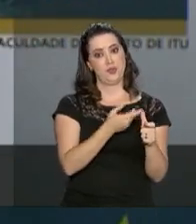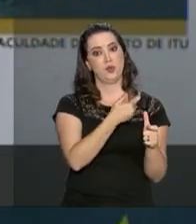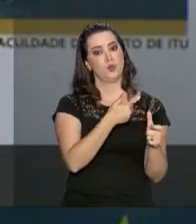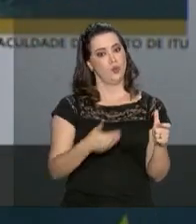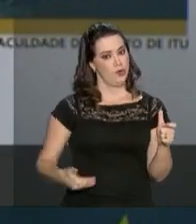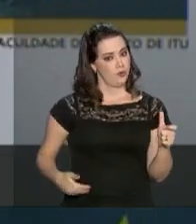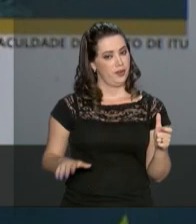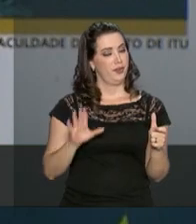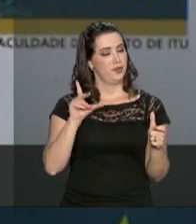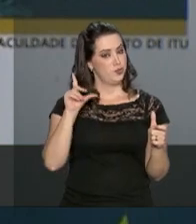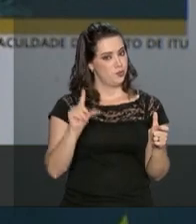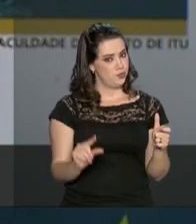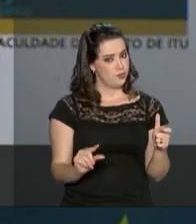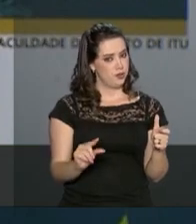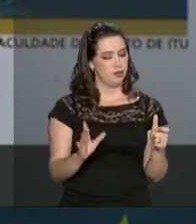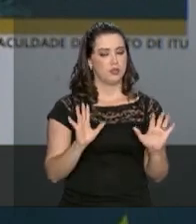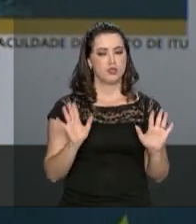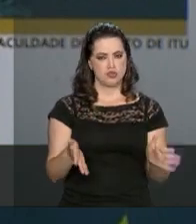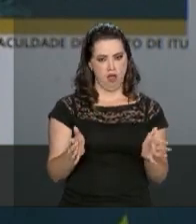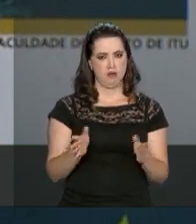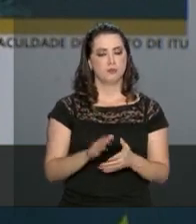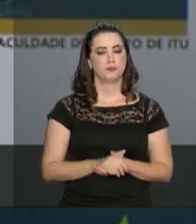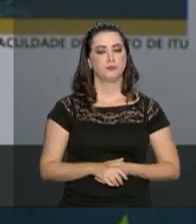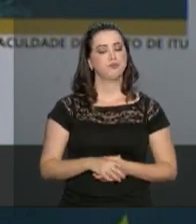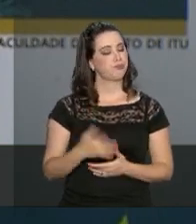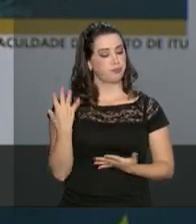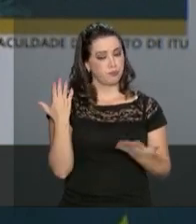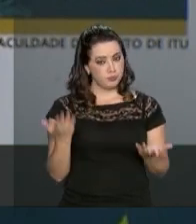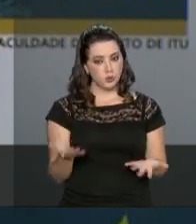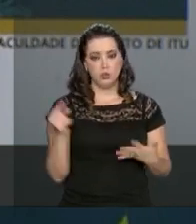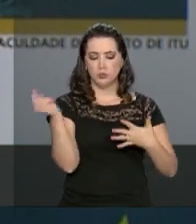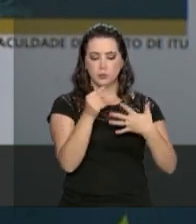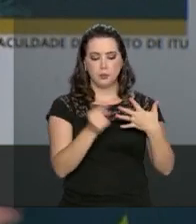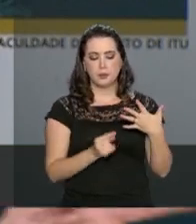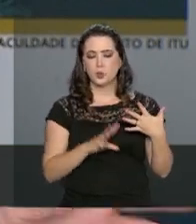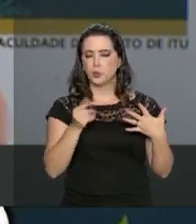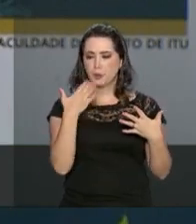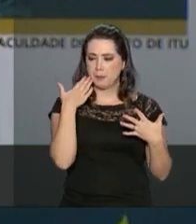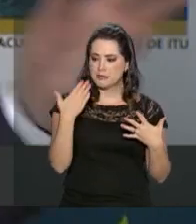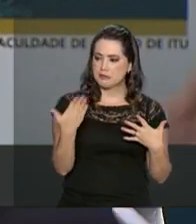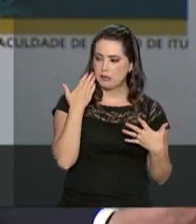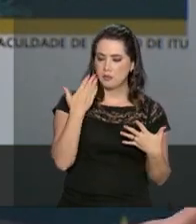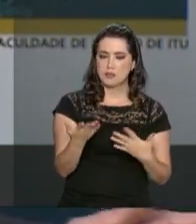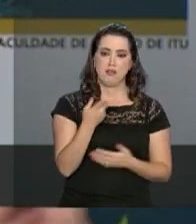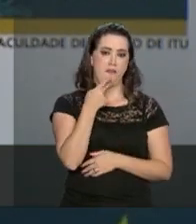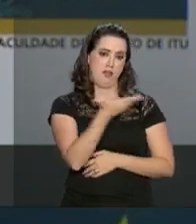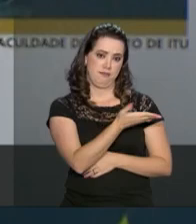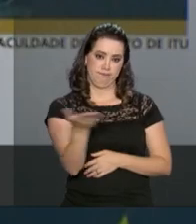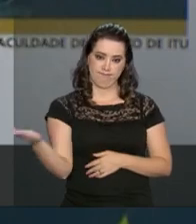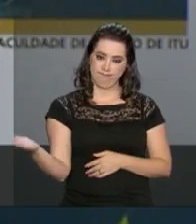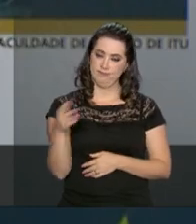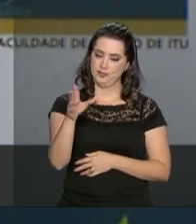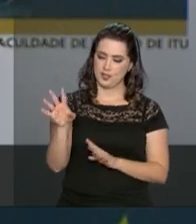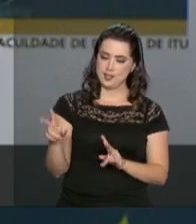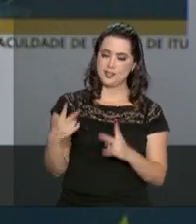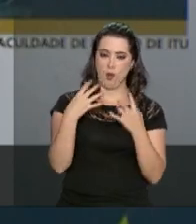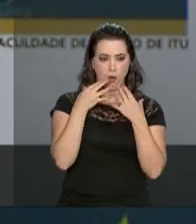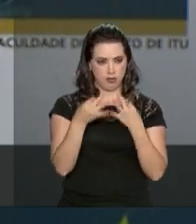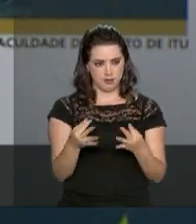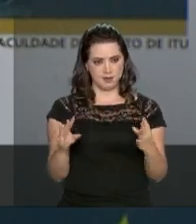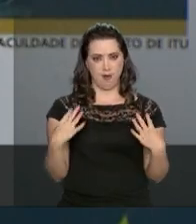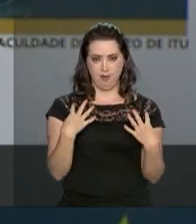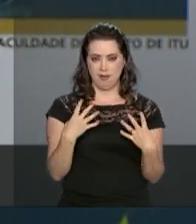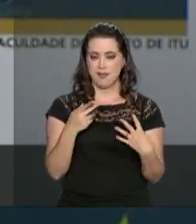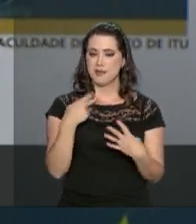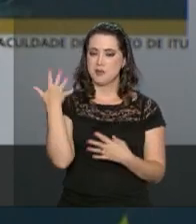dívida pública no nosso país. Então, estes dados todos, né, é que são importantes. Estou aproveitando aqui que vocês estão me ouvindo com atenção